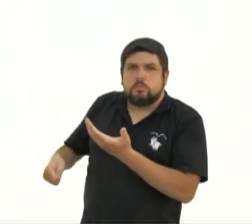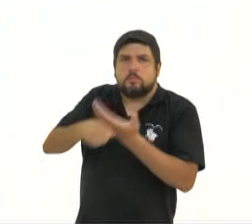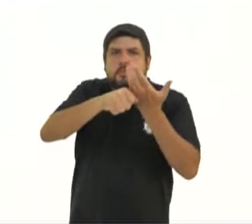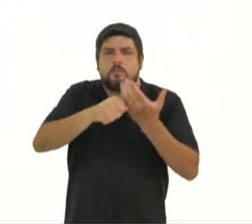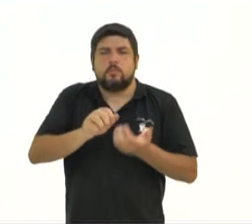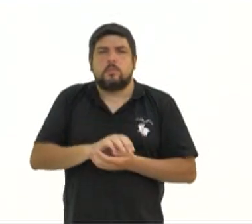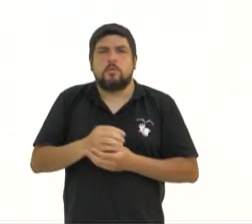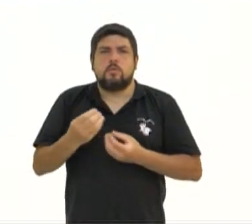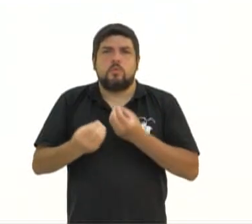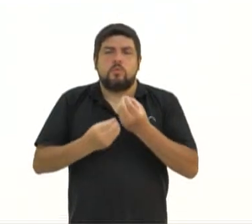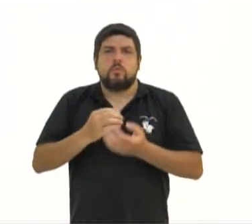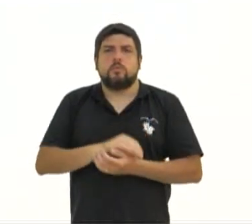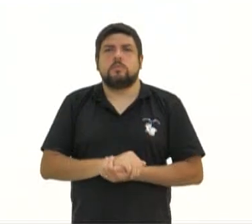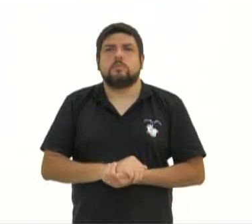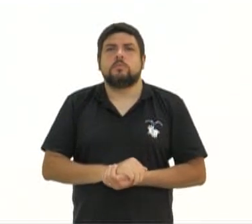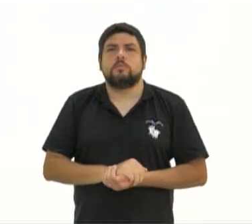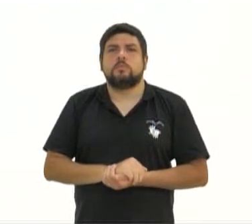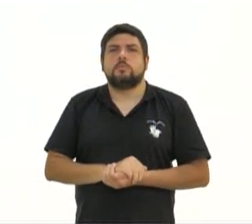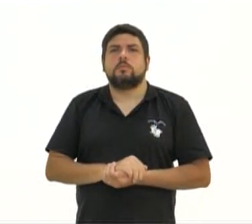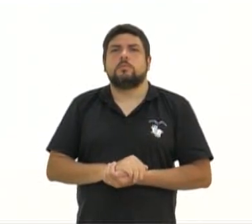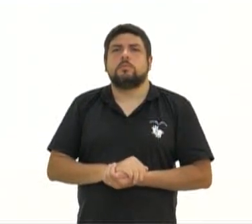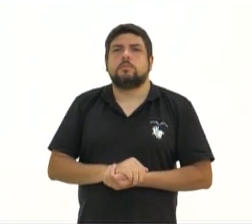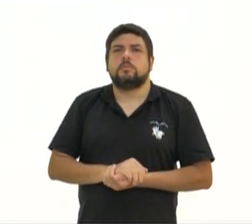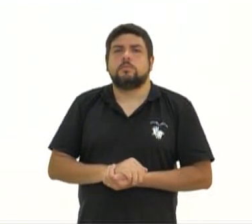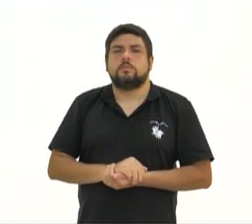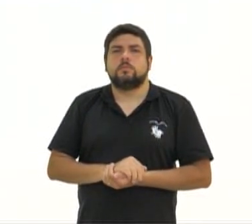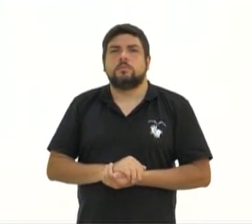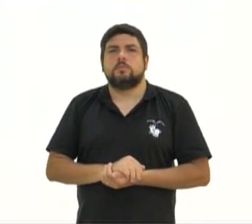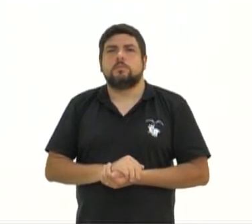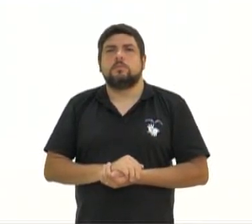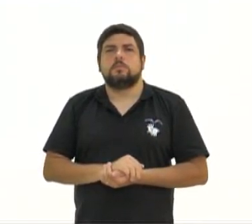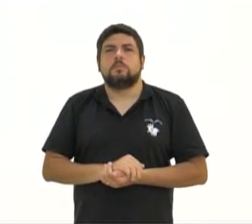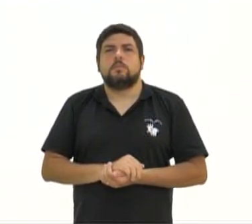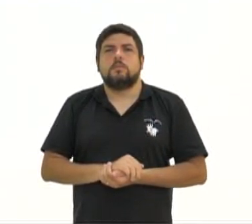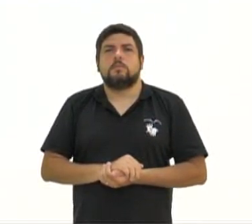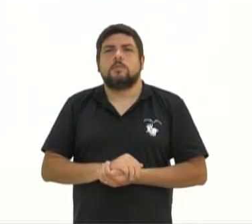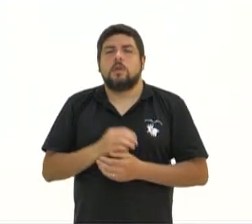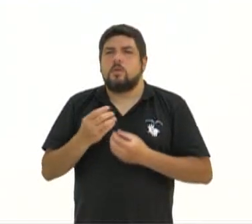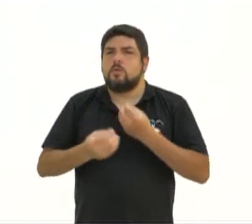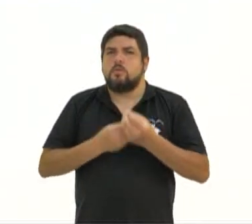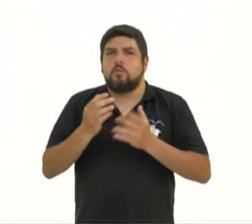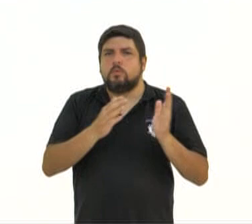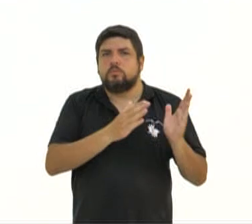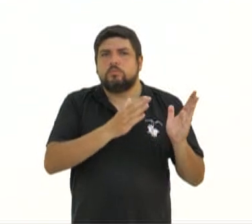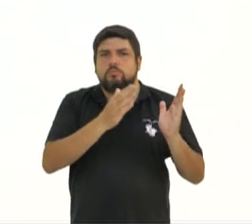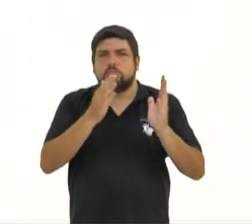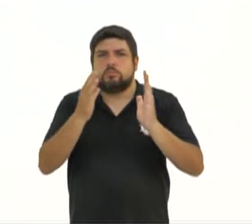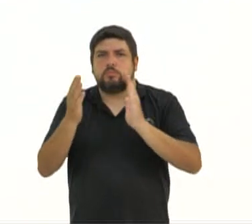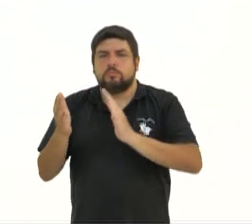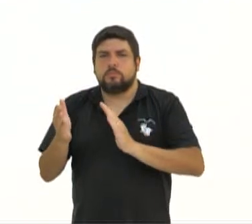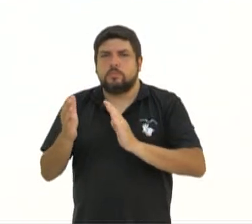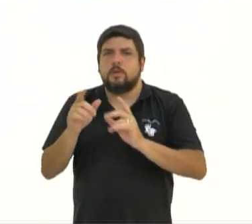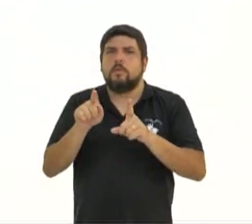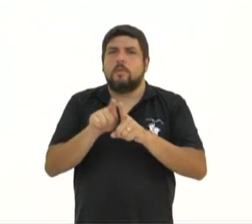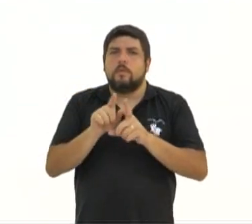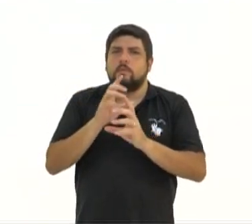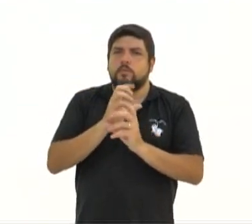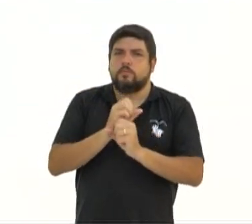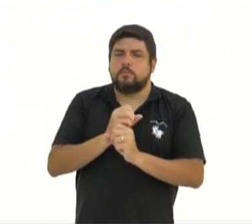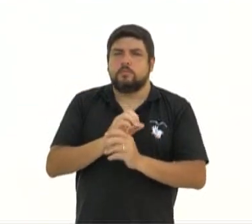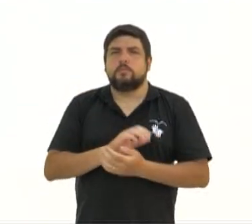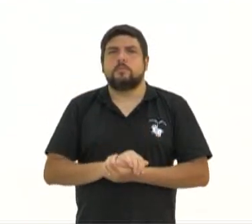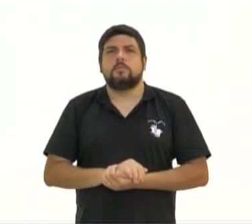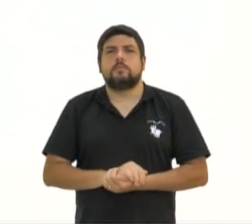Então aqui todas as situações de durante a partida, né? Aqui também com uma finalização de pontuação dos atletas, né?